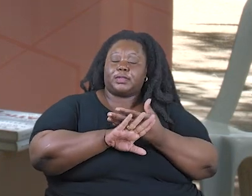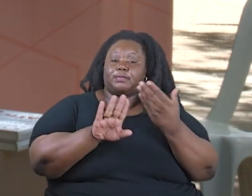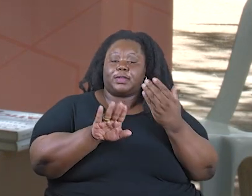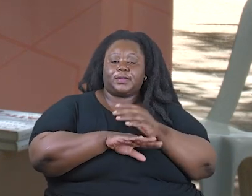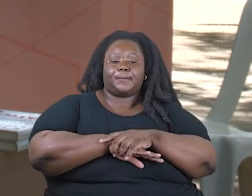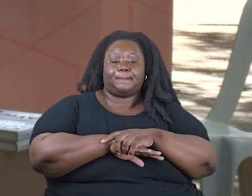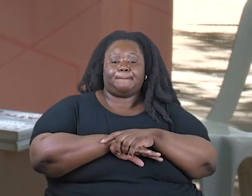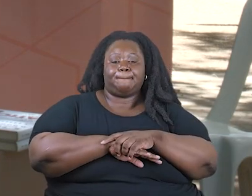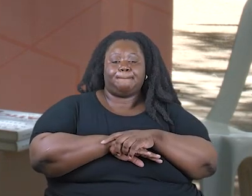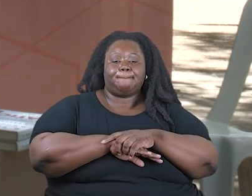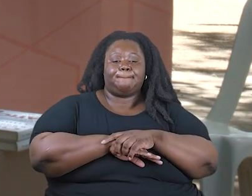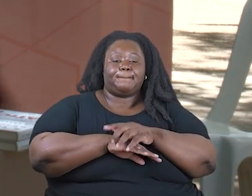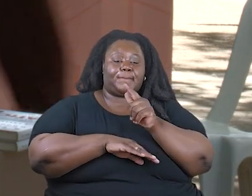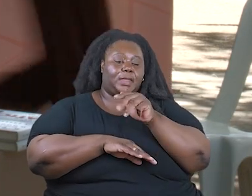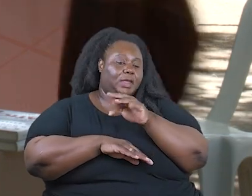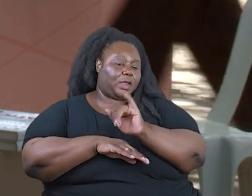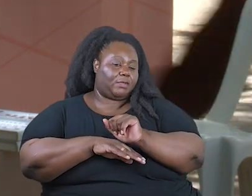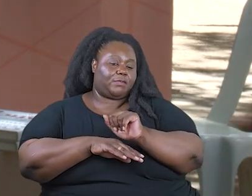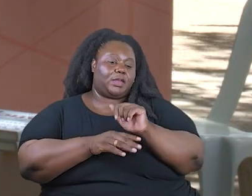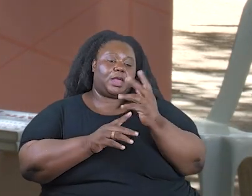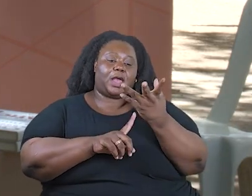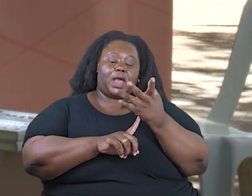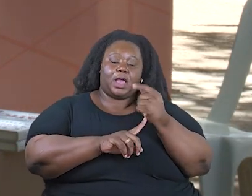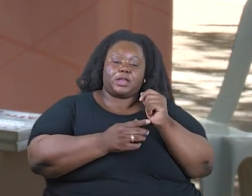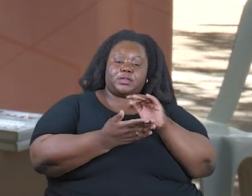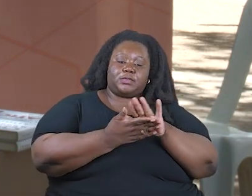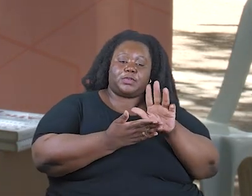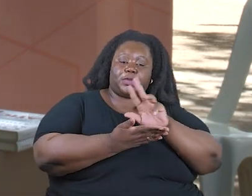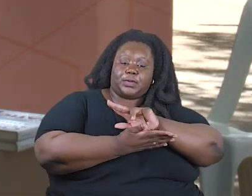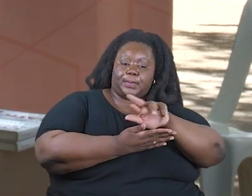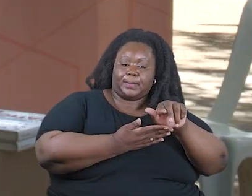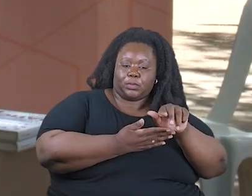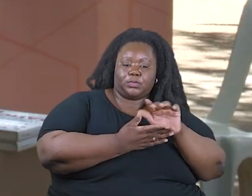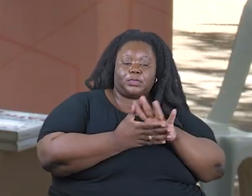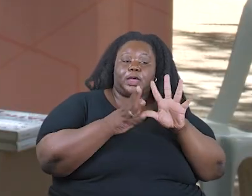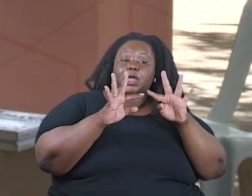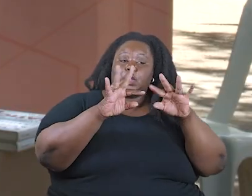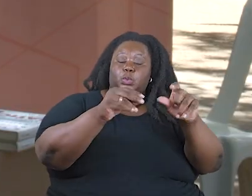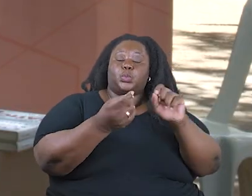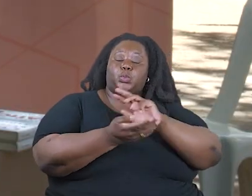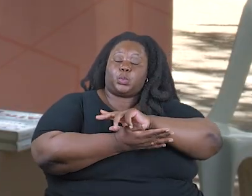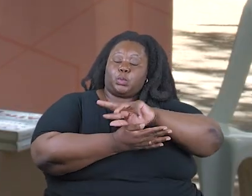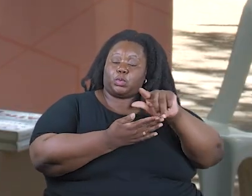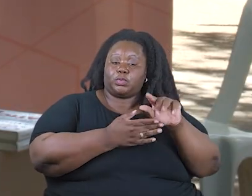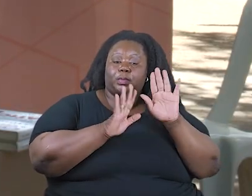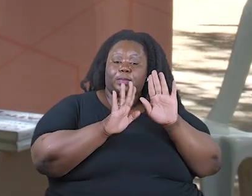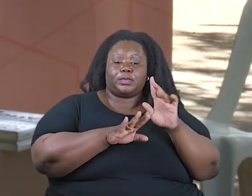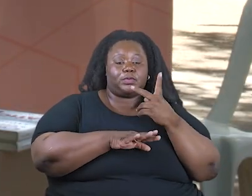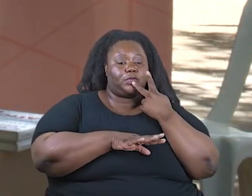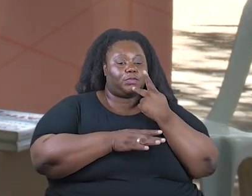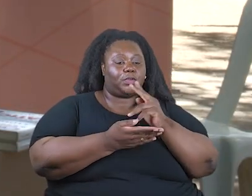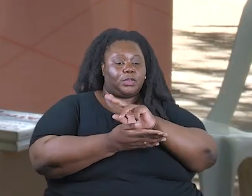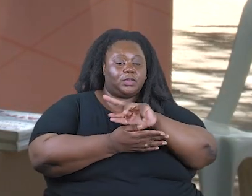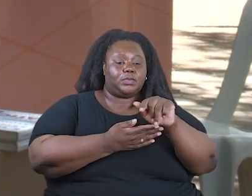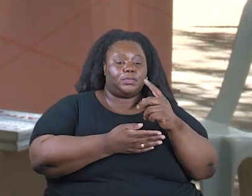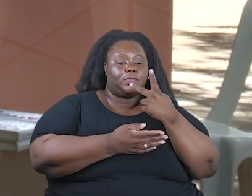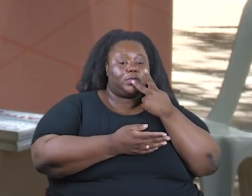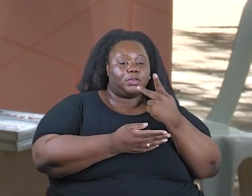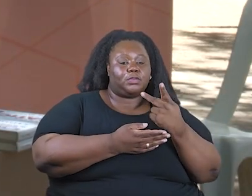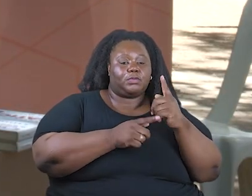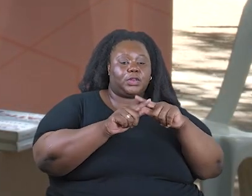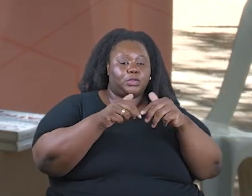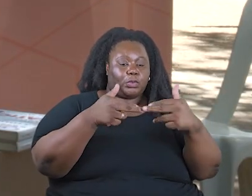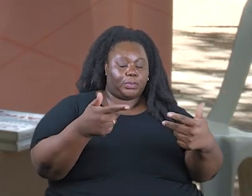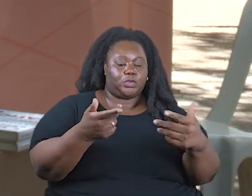né, entre gravura, arte gráfica e múltiplos. É tudo múltiplo. Mas quando eu estou falando de múltiplo, eu estou falando